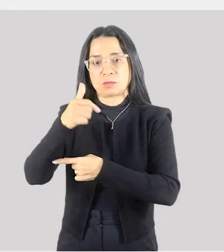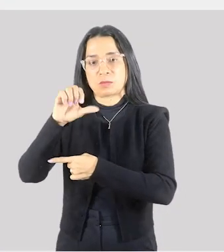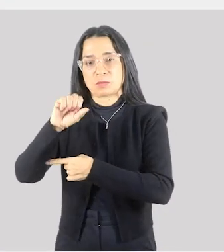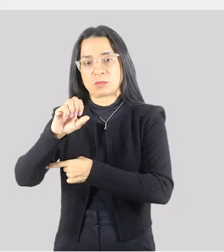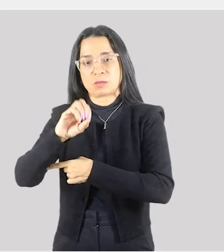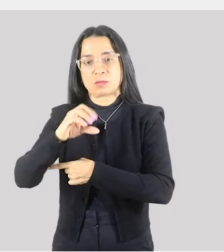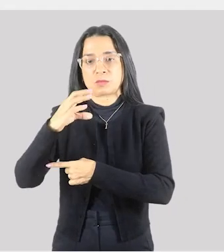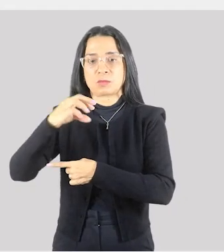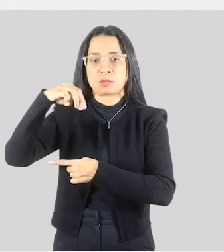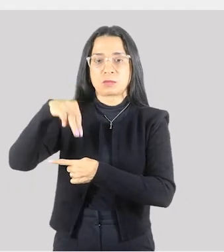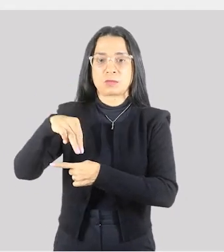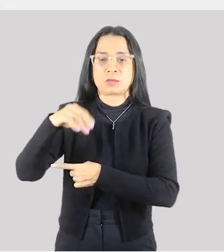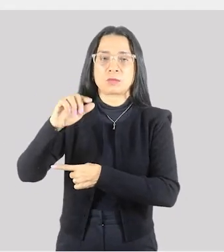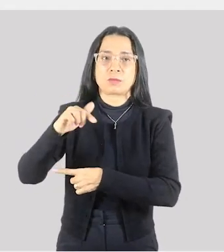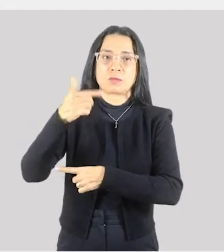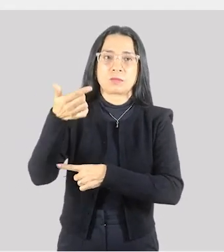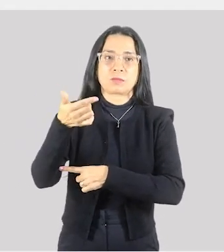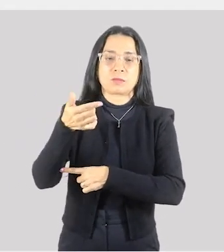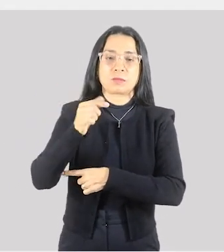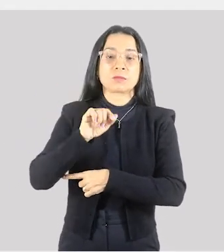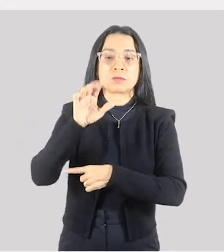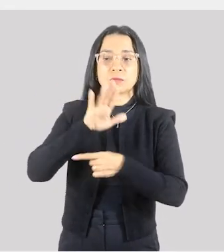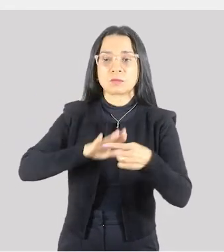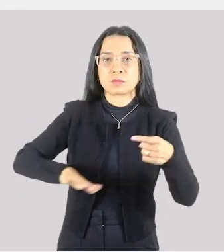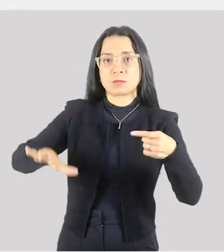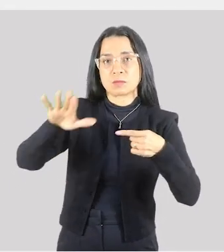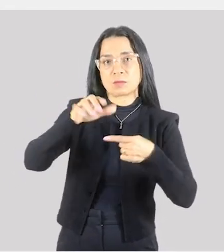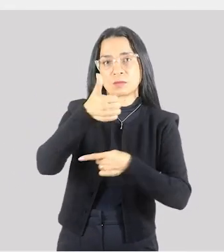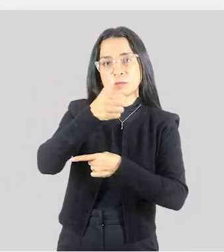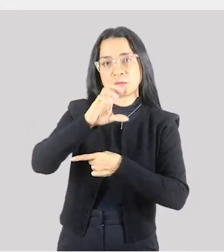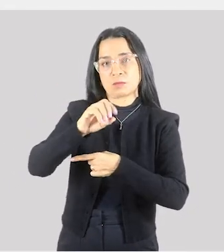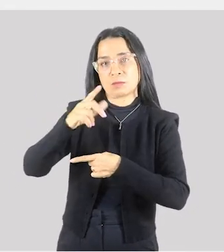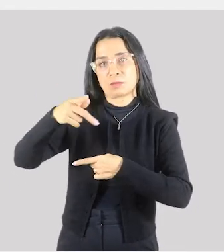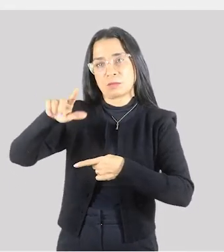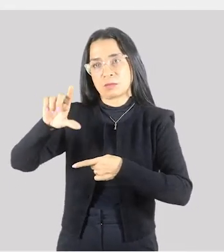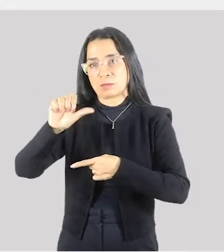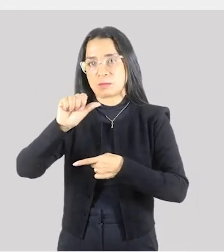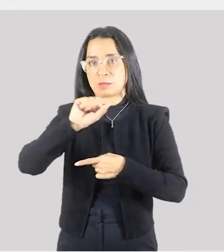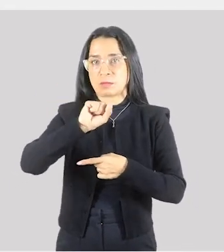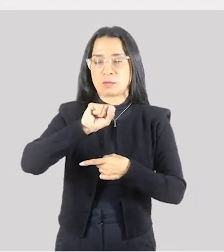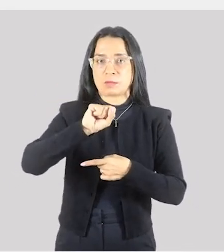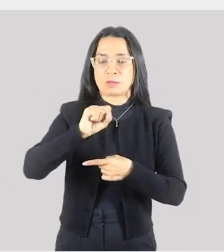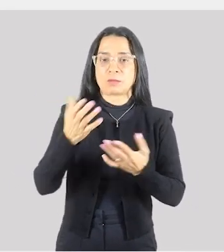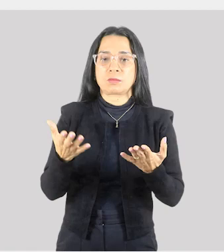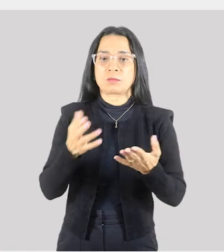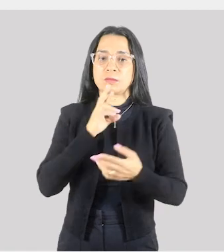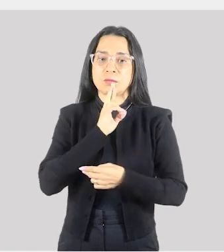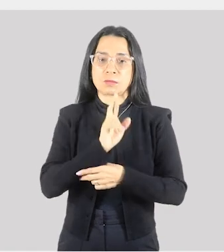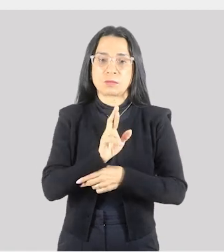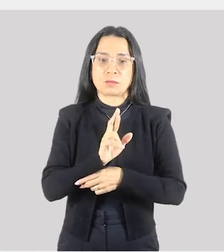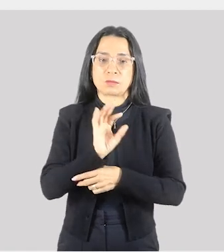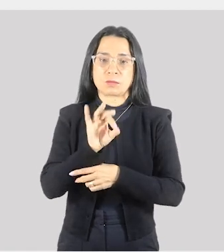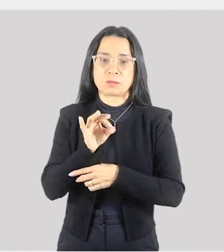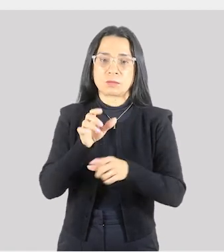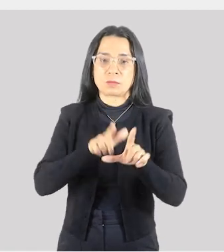22.280 centímetros quadrados é a área das 10 placas. Resposta correta,